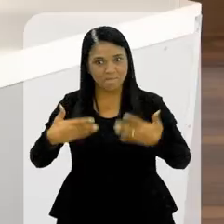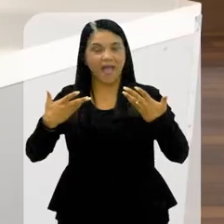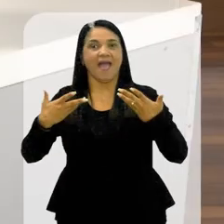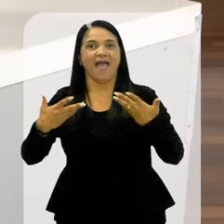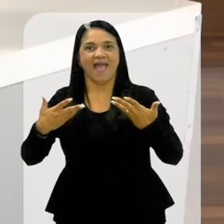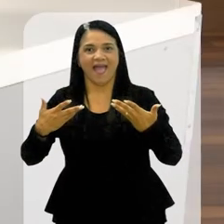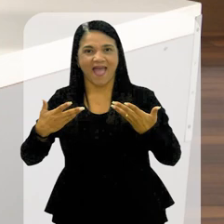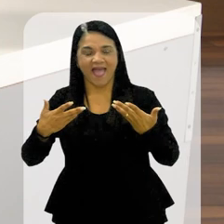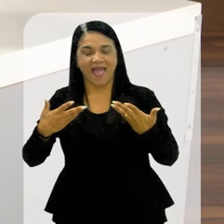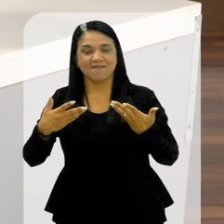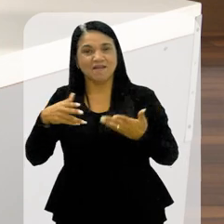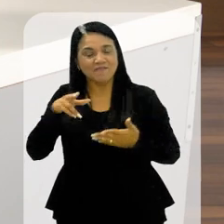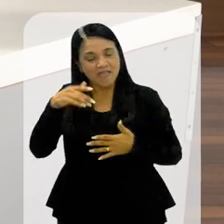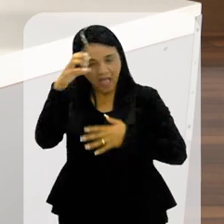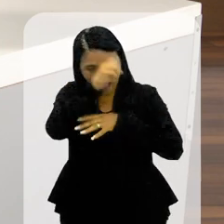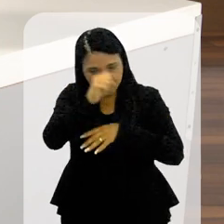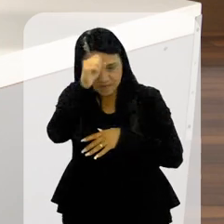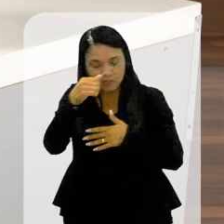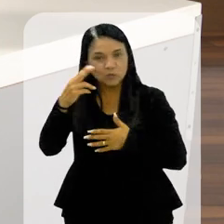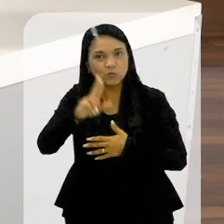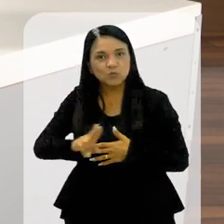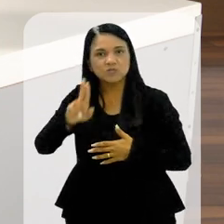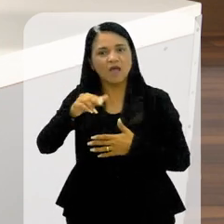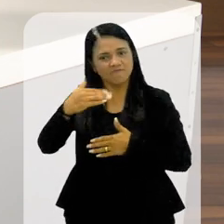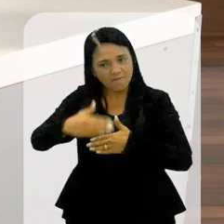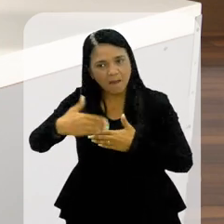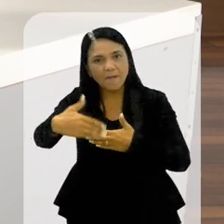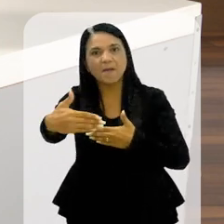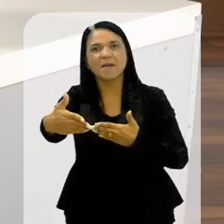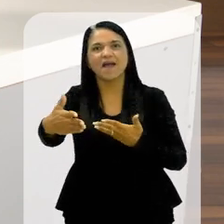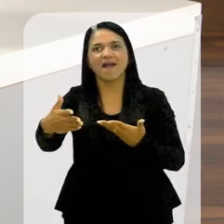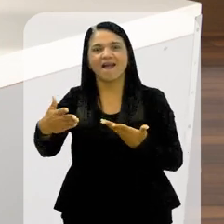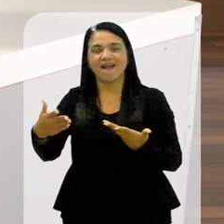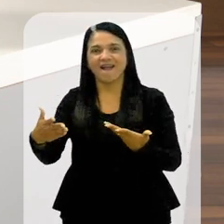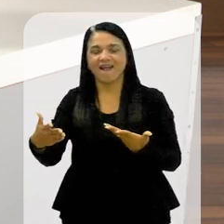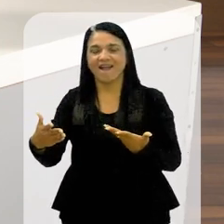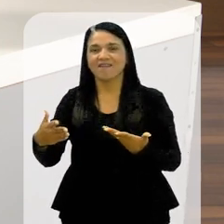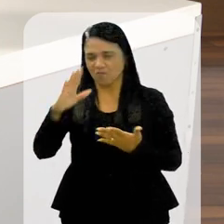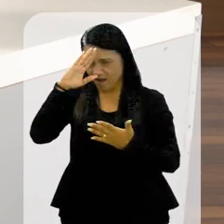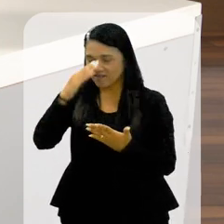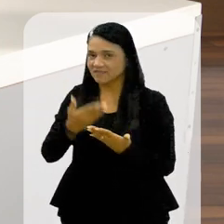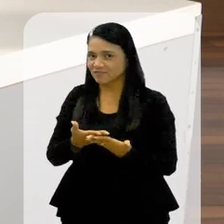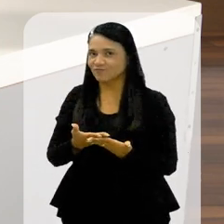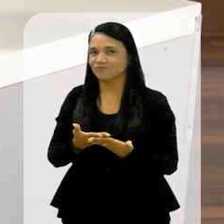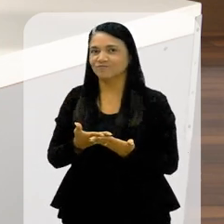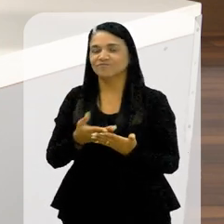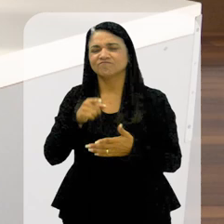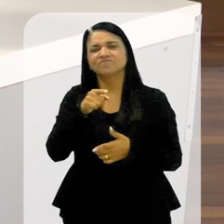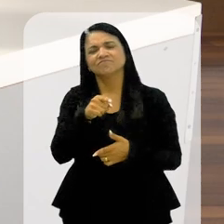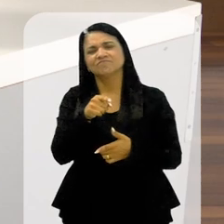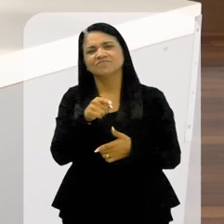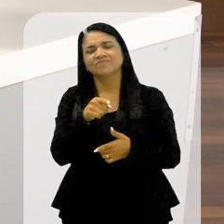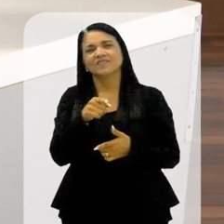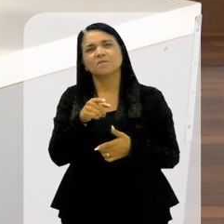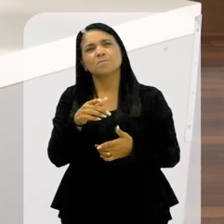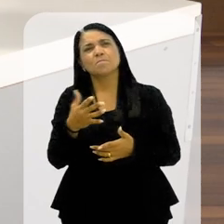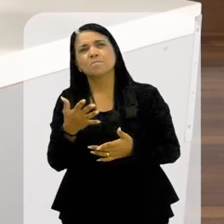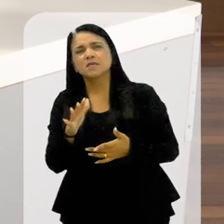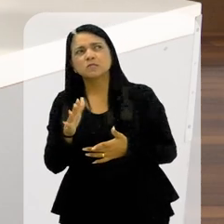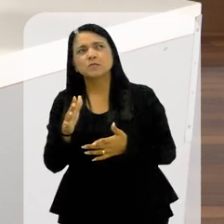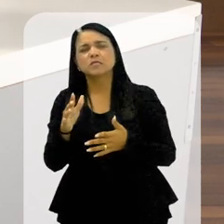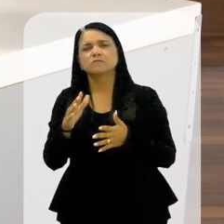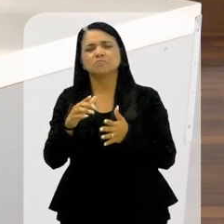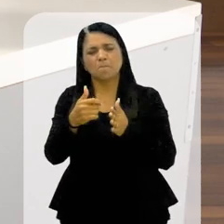novidade causa um certo espanto. Eu acho que as pessoas vão aprendendo a usar e vão usar cada vez mais, tá? Acredito muito nisso. E quanto... Você